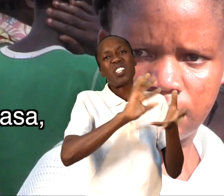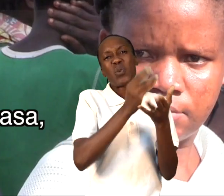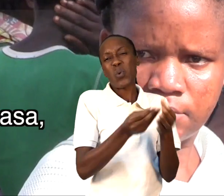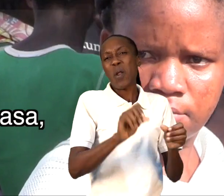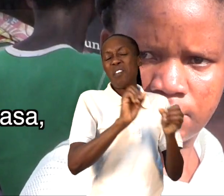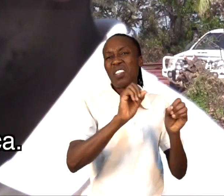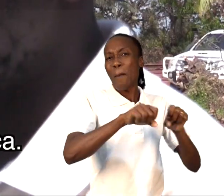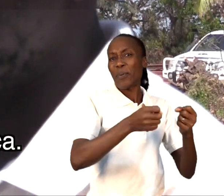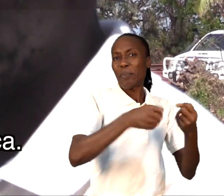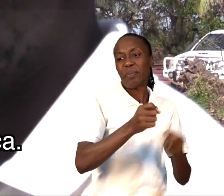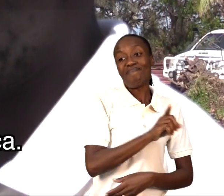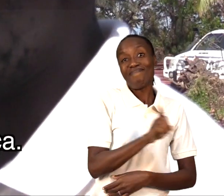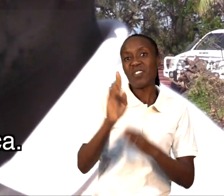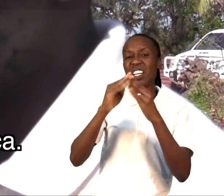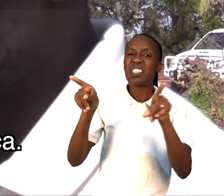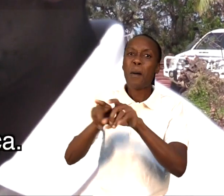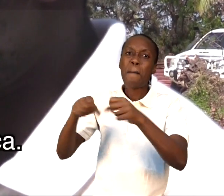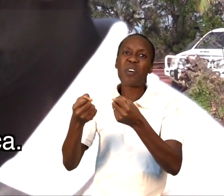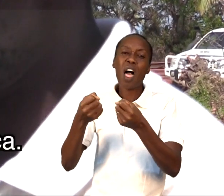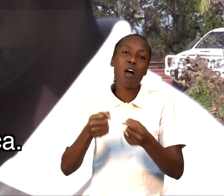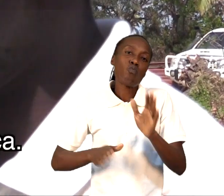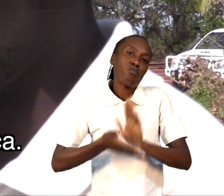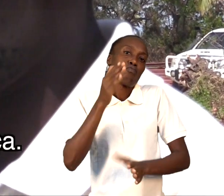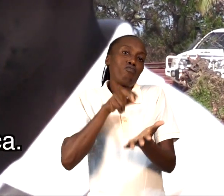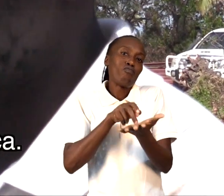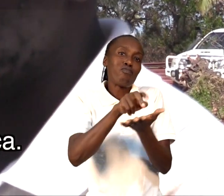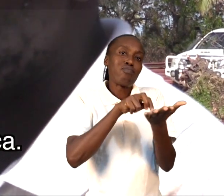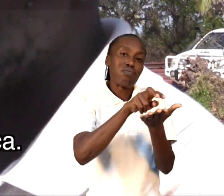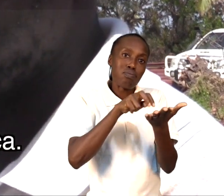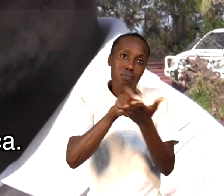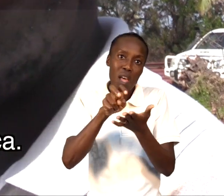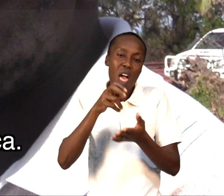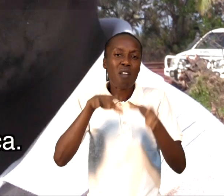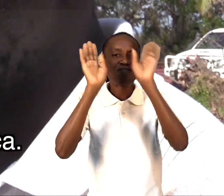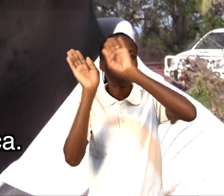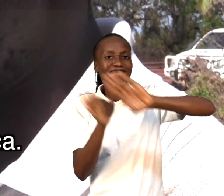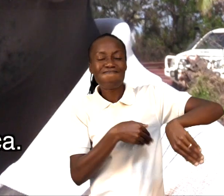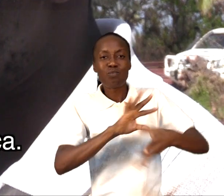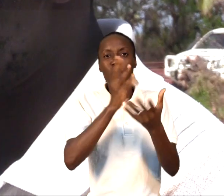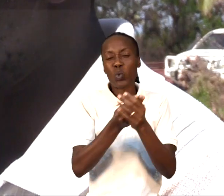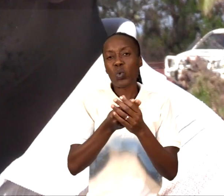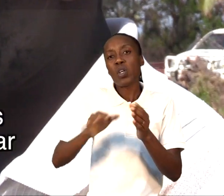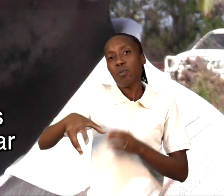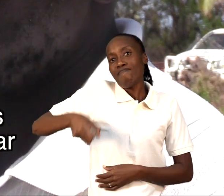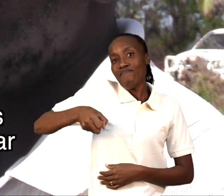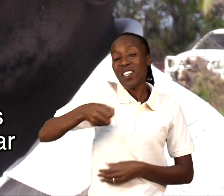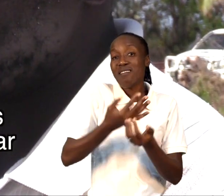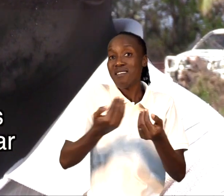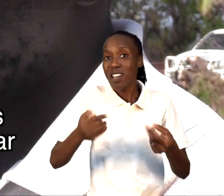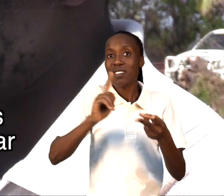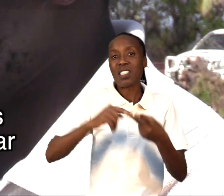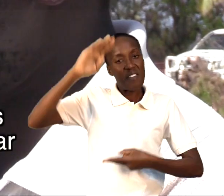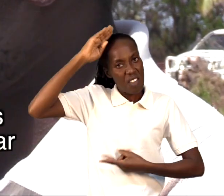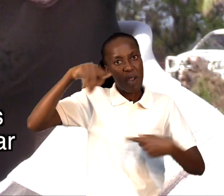caminhar. Deixei tudo que estava por dentro. Peguei a criança, a enfermeira também pegou a criança. E junto da